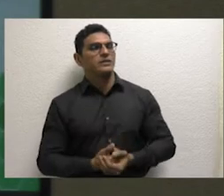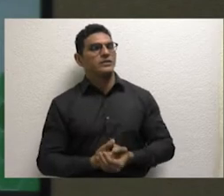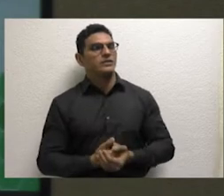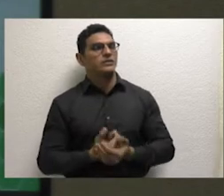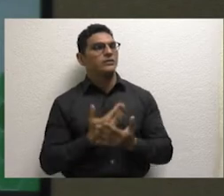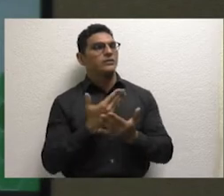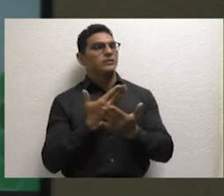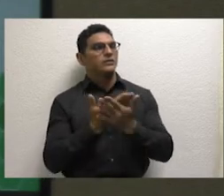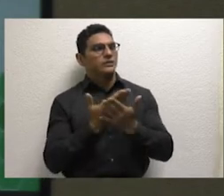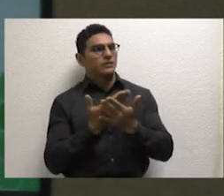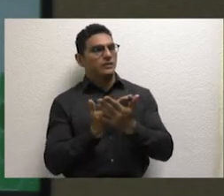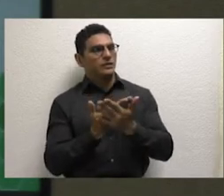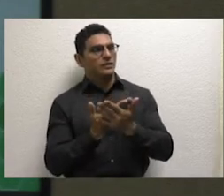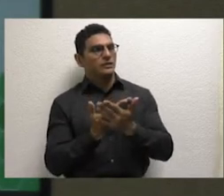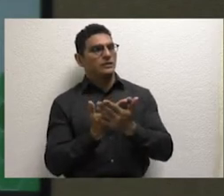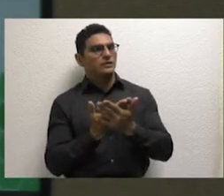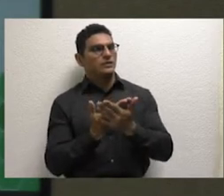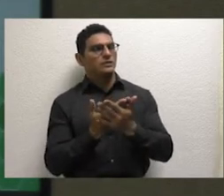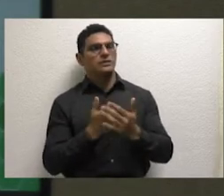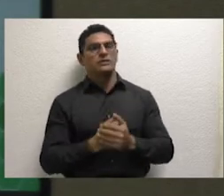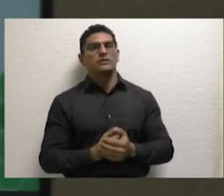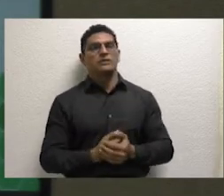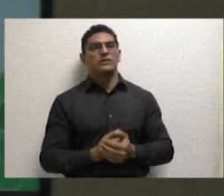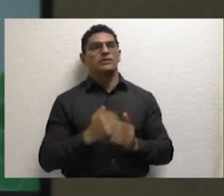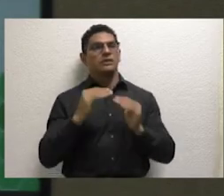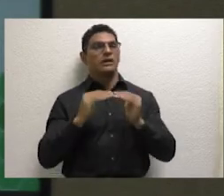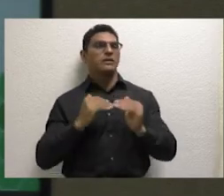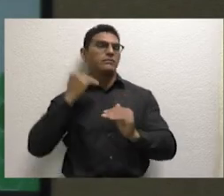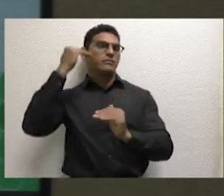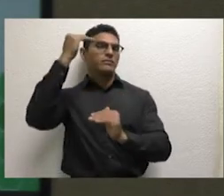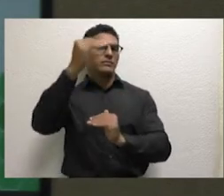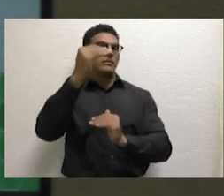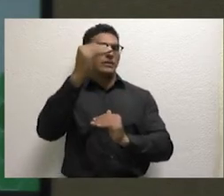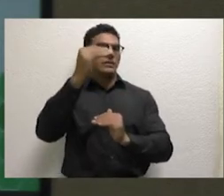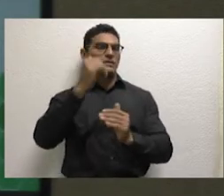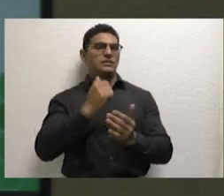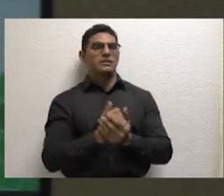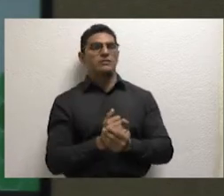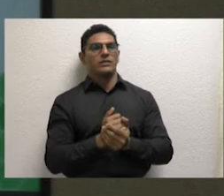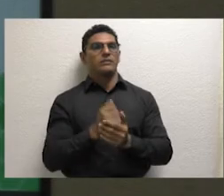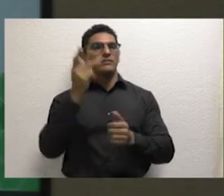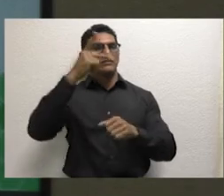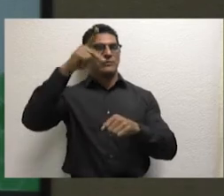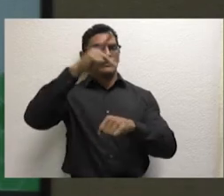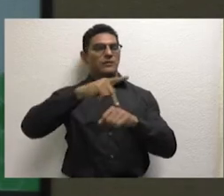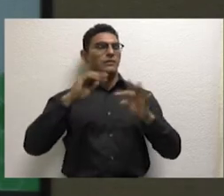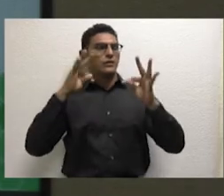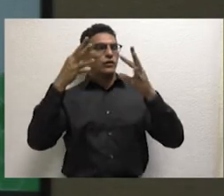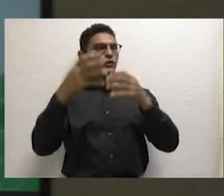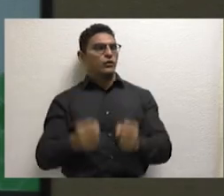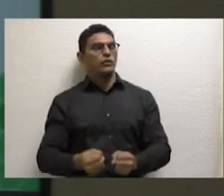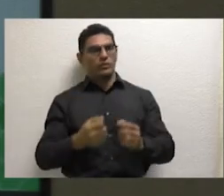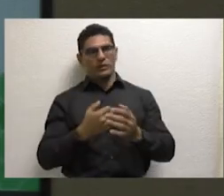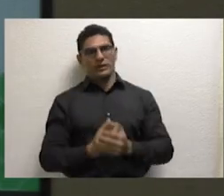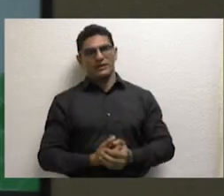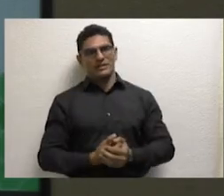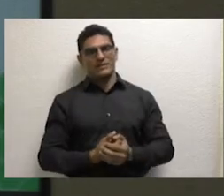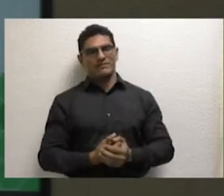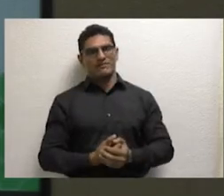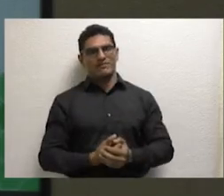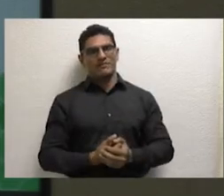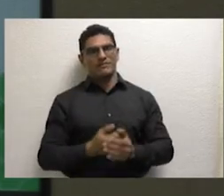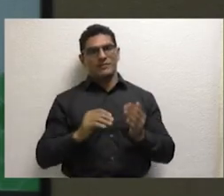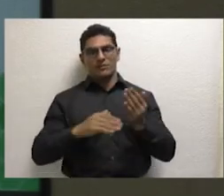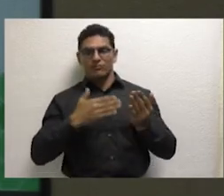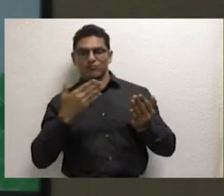escolar ele está acima da média nacional isso é uma contrapartida do